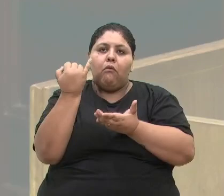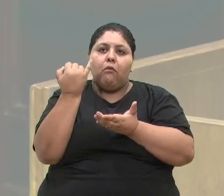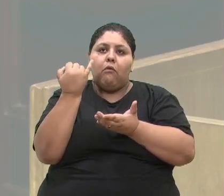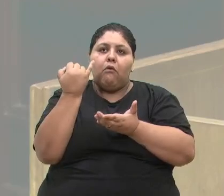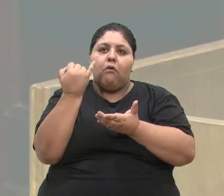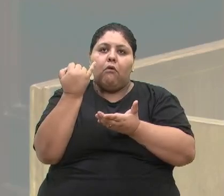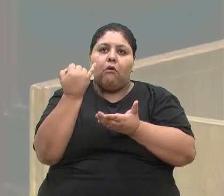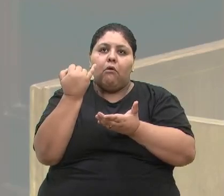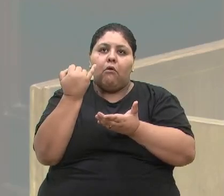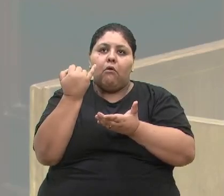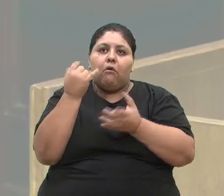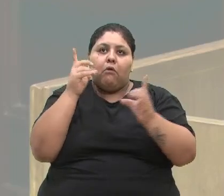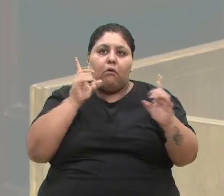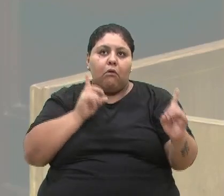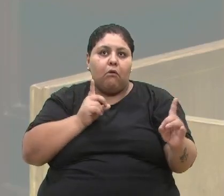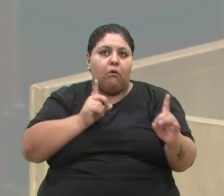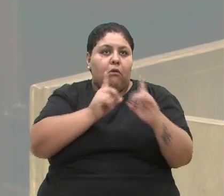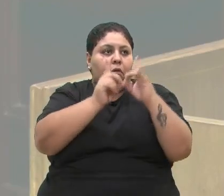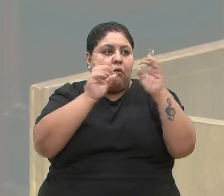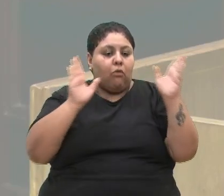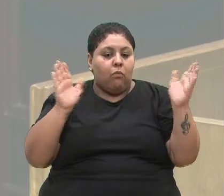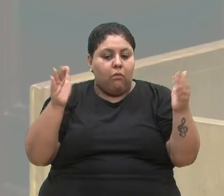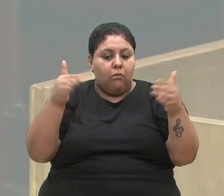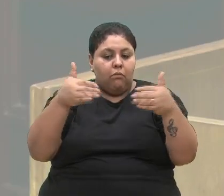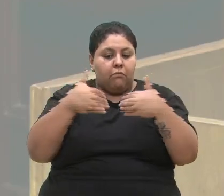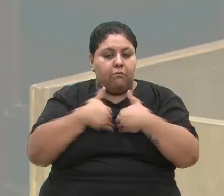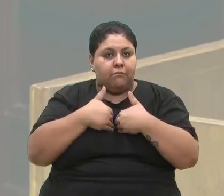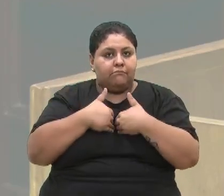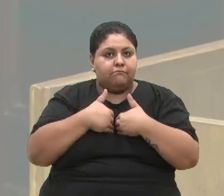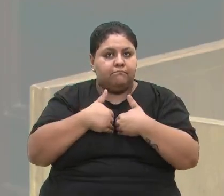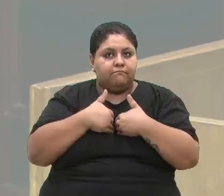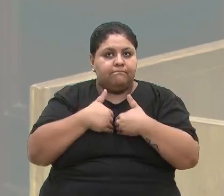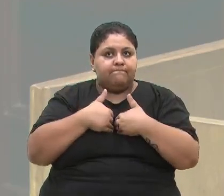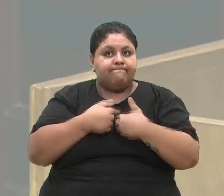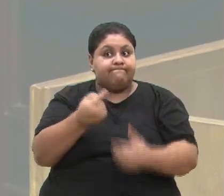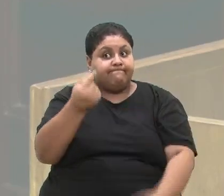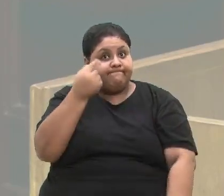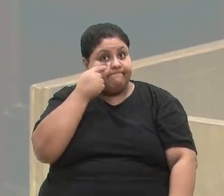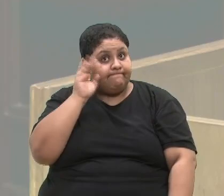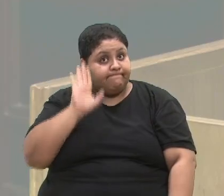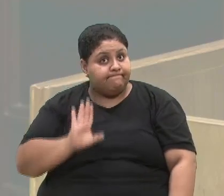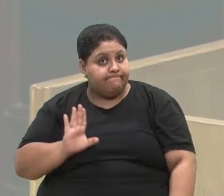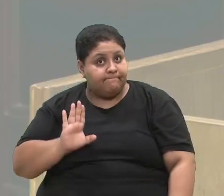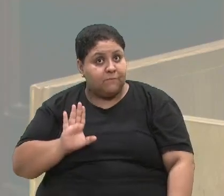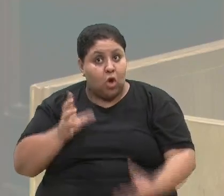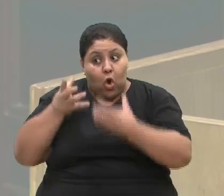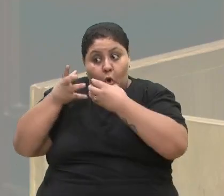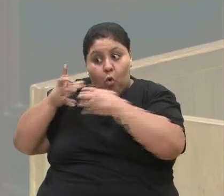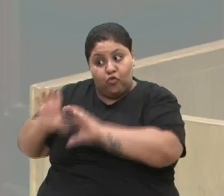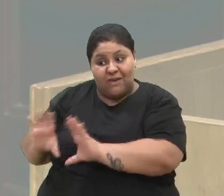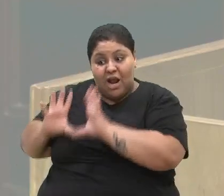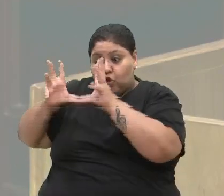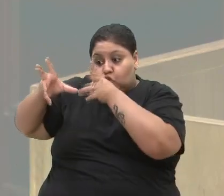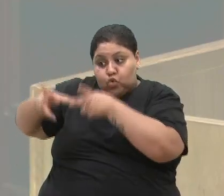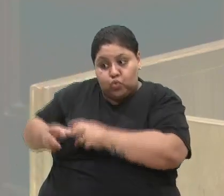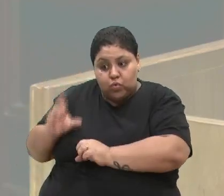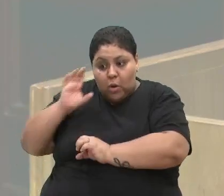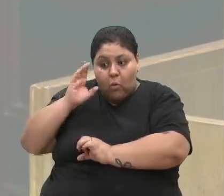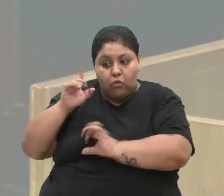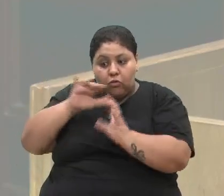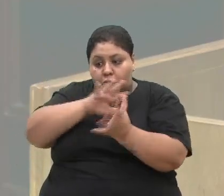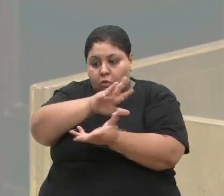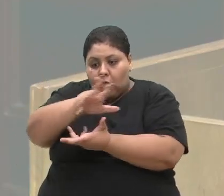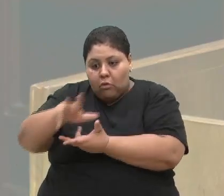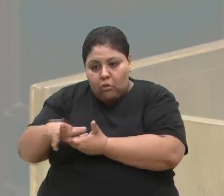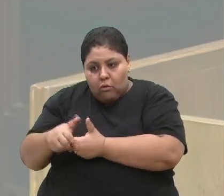para diagnóstico de transtorno do espectro autista. Veja bem, na contramão de tudo que está acontecendo no mundo, com um